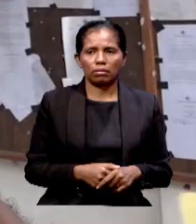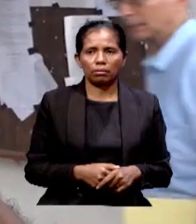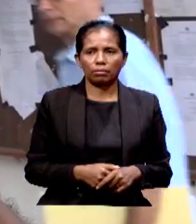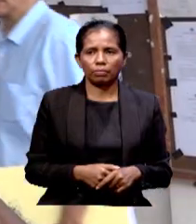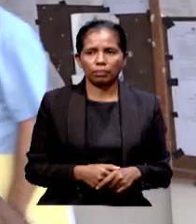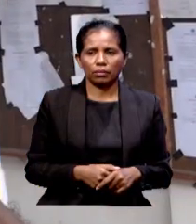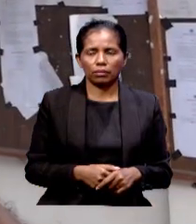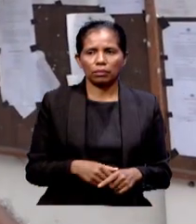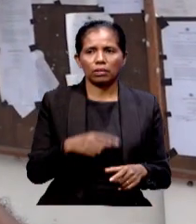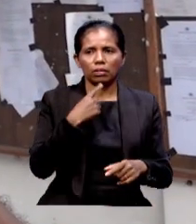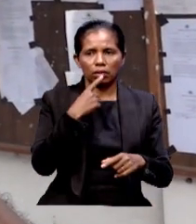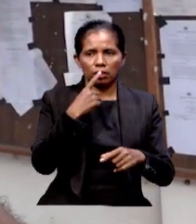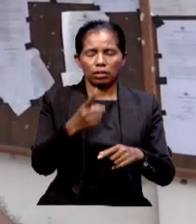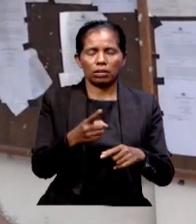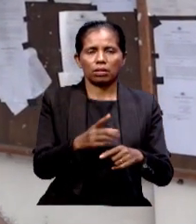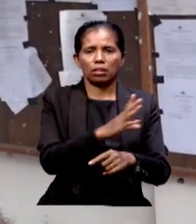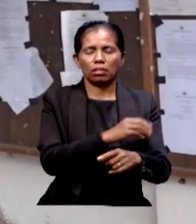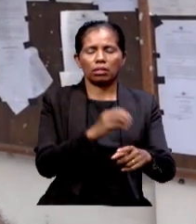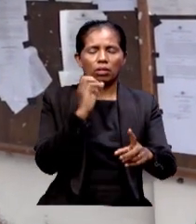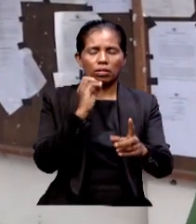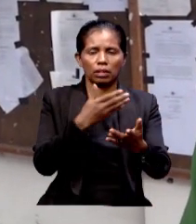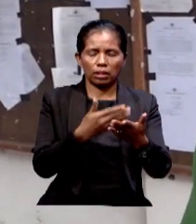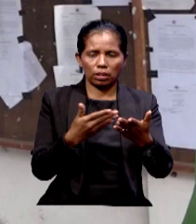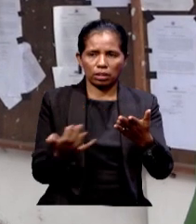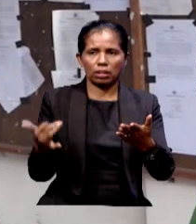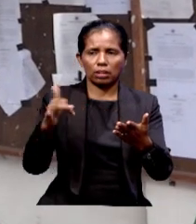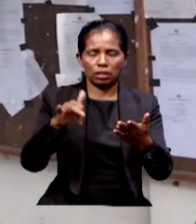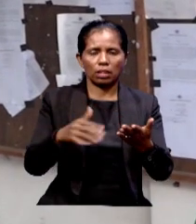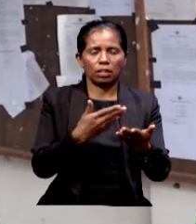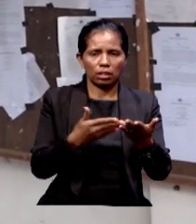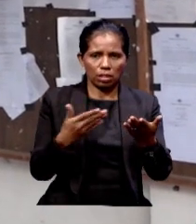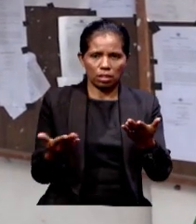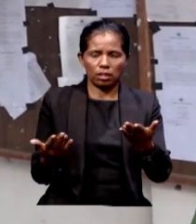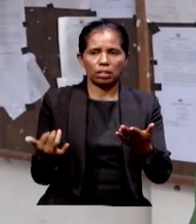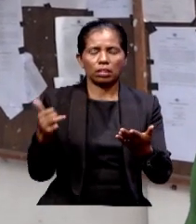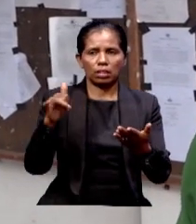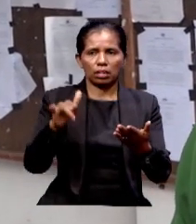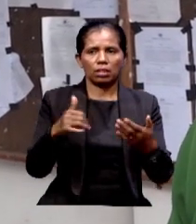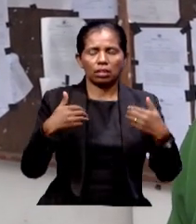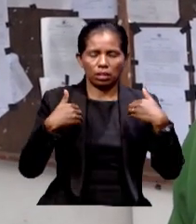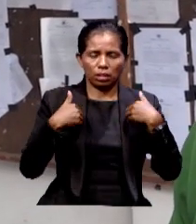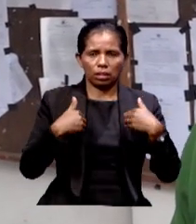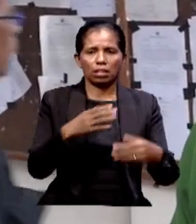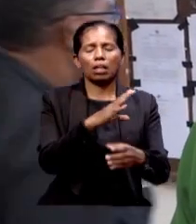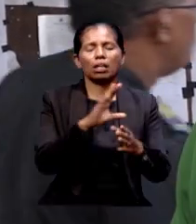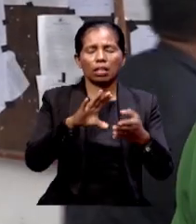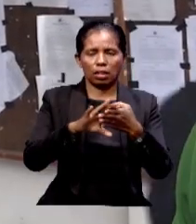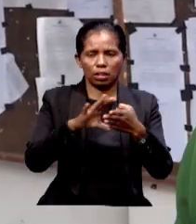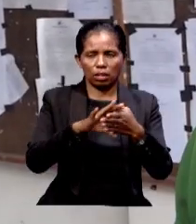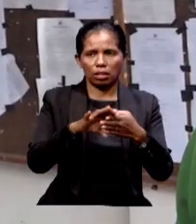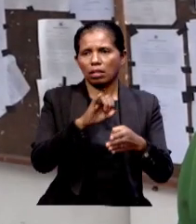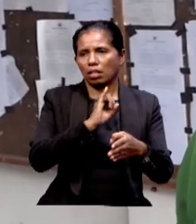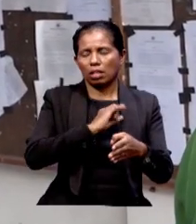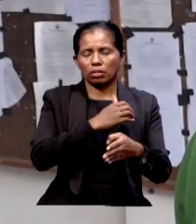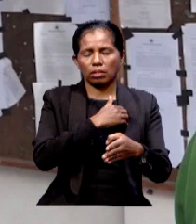despois sera ne sane fim ba objeto apreensões mos ia despacho laro até também ao será que